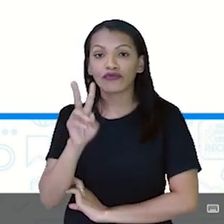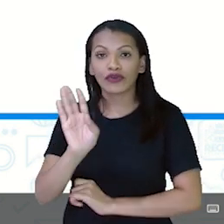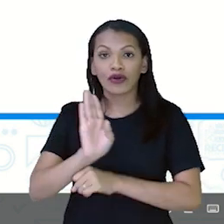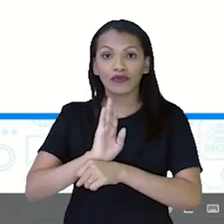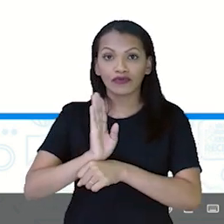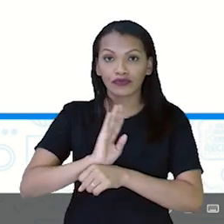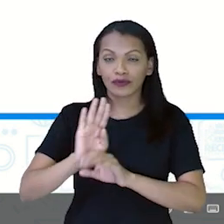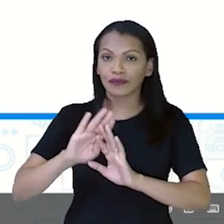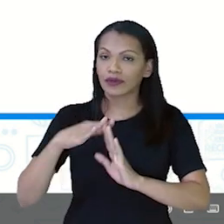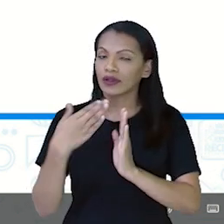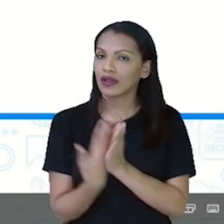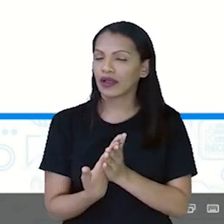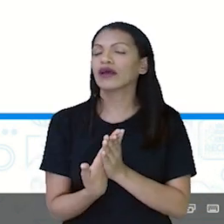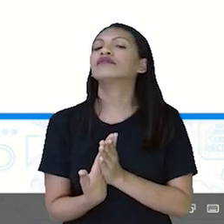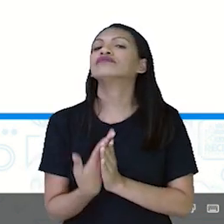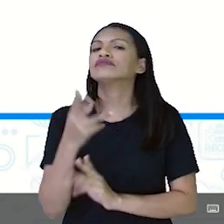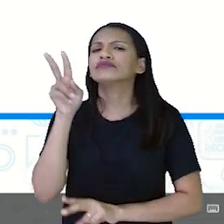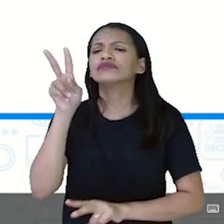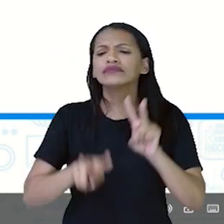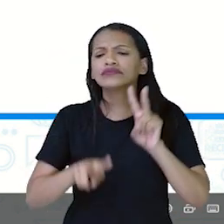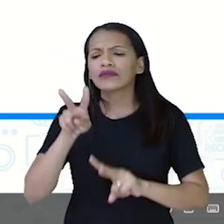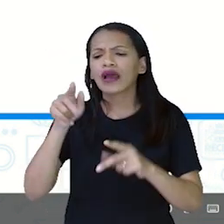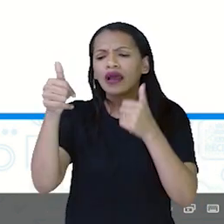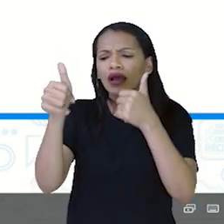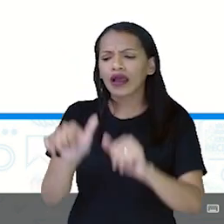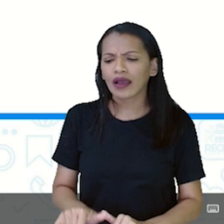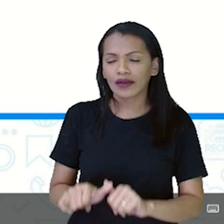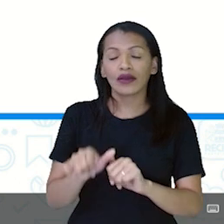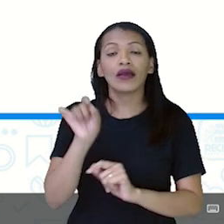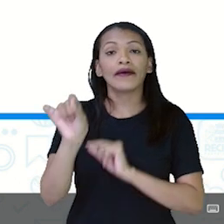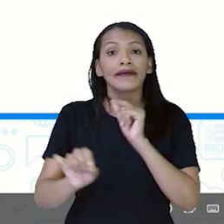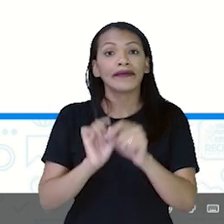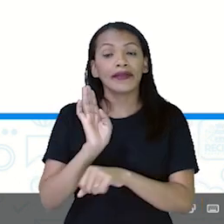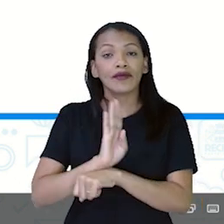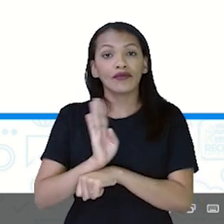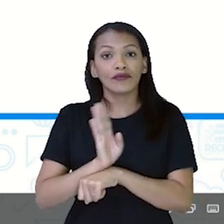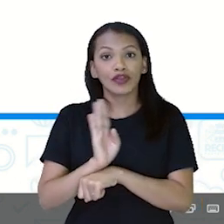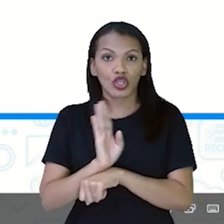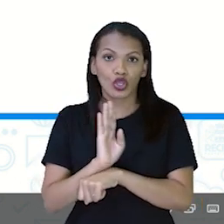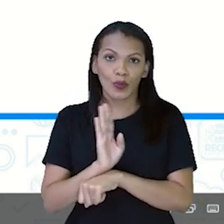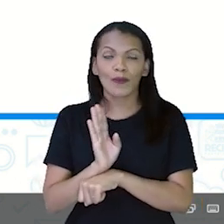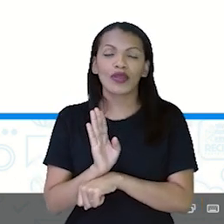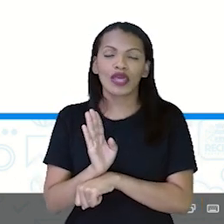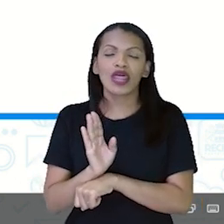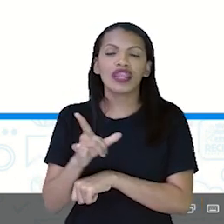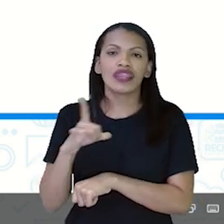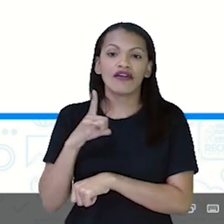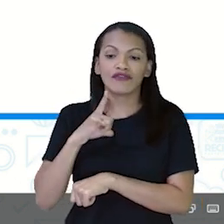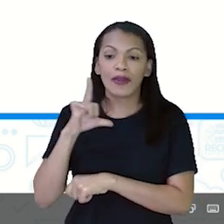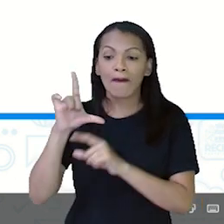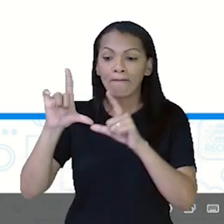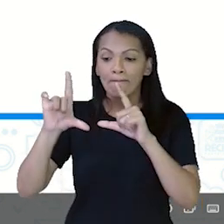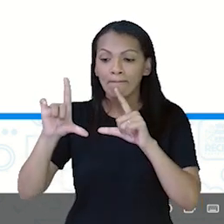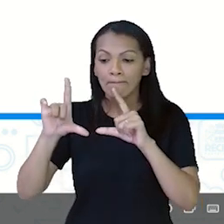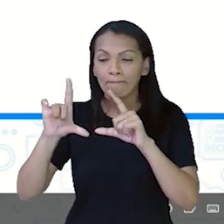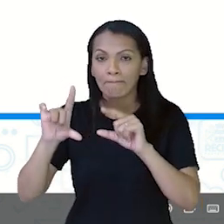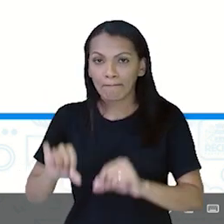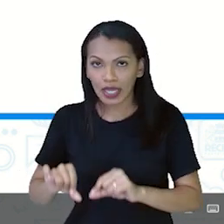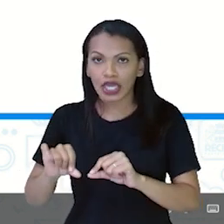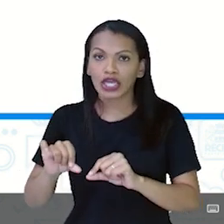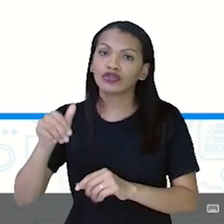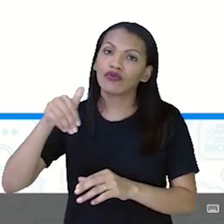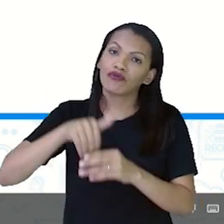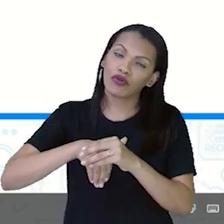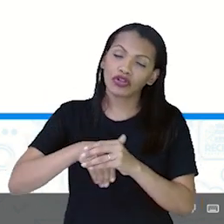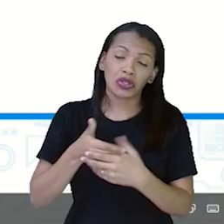escola. A partir da leitura de dados, que filme recebe menor número de votos? Qual filme que eles menos gostaram, que